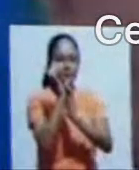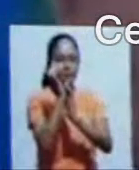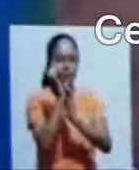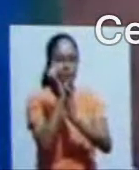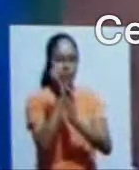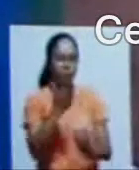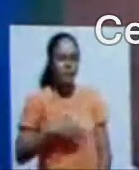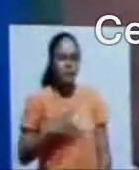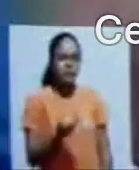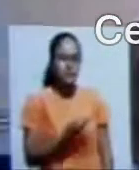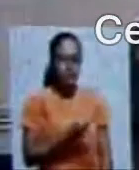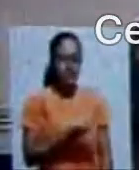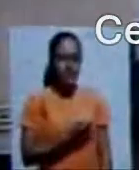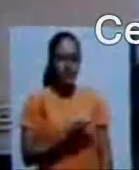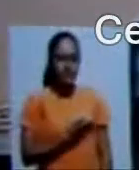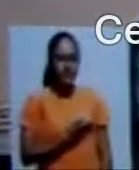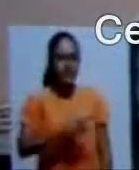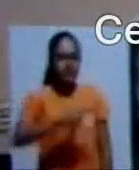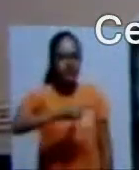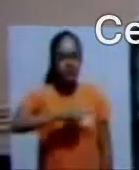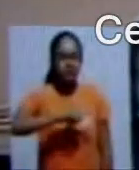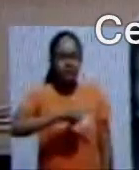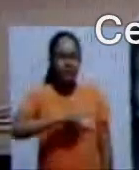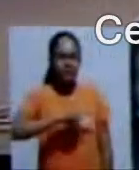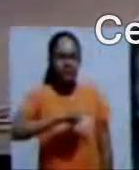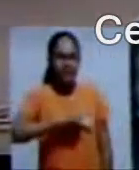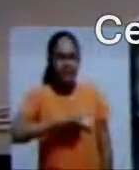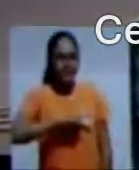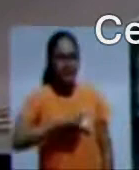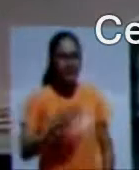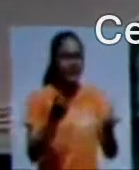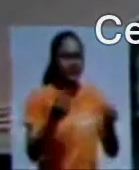Ah, meus irmãos, eu tenho tanto dó de quem não tem fé.